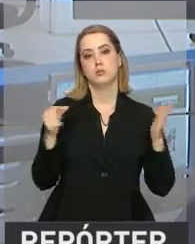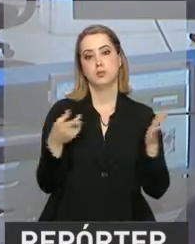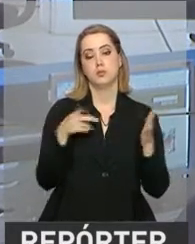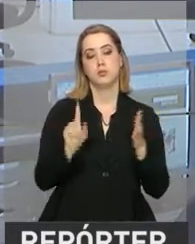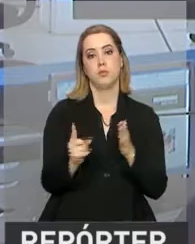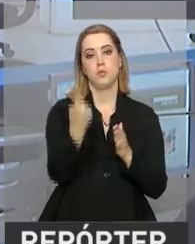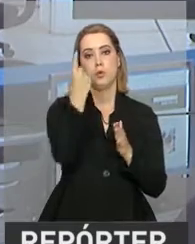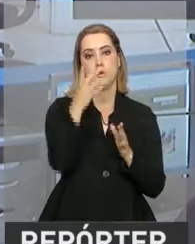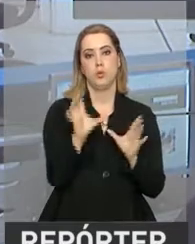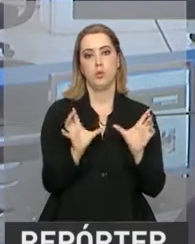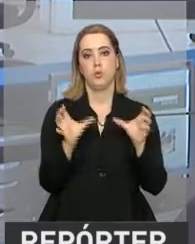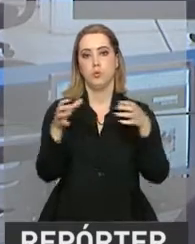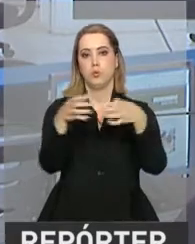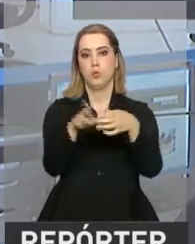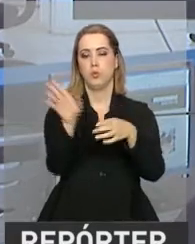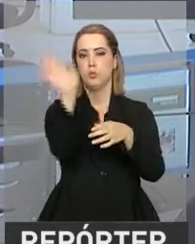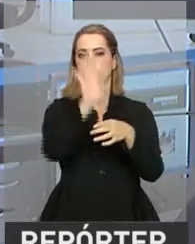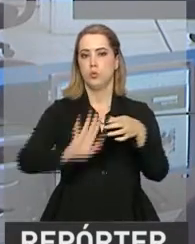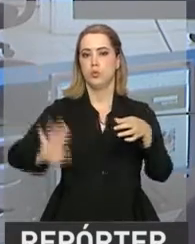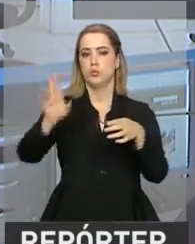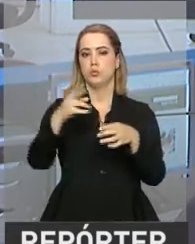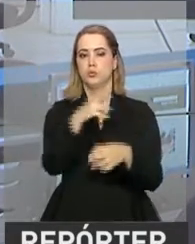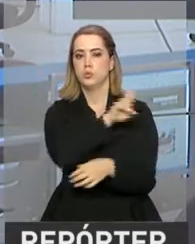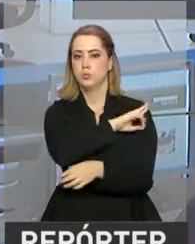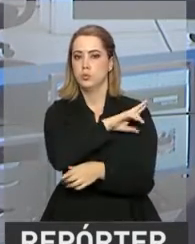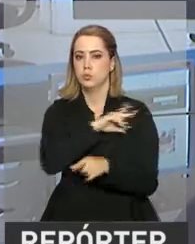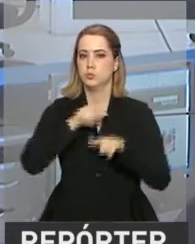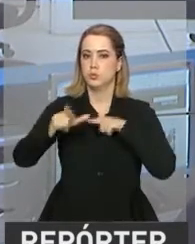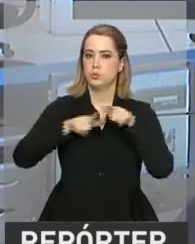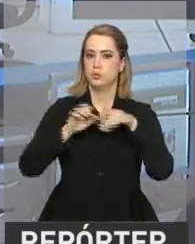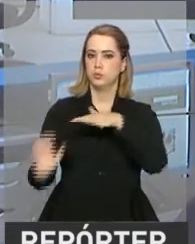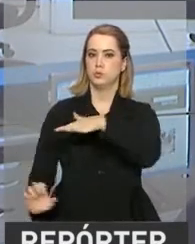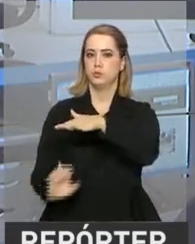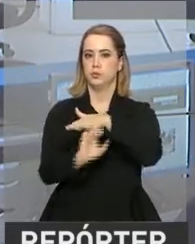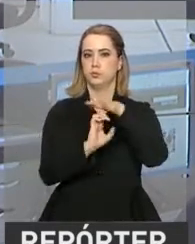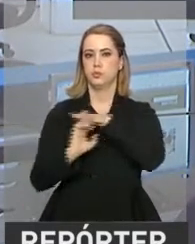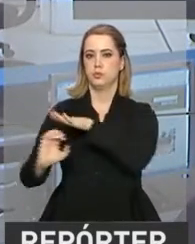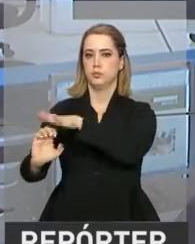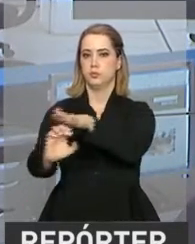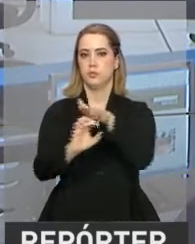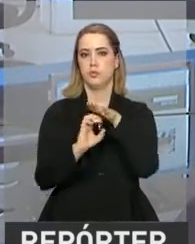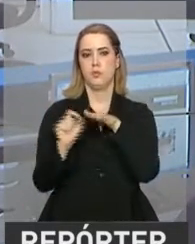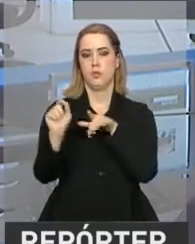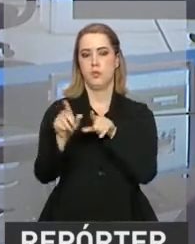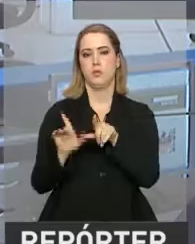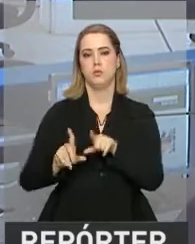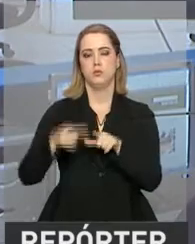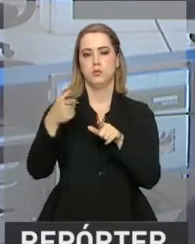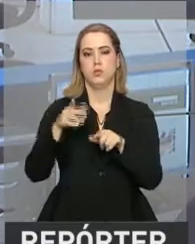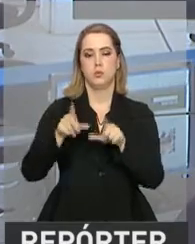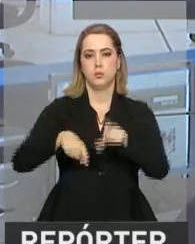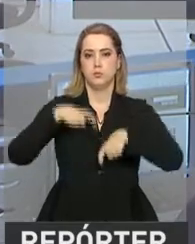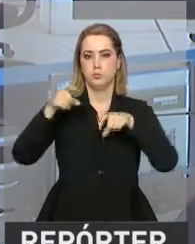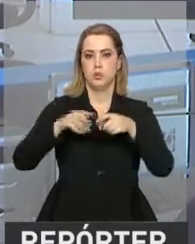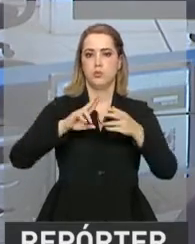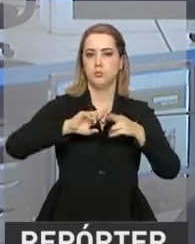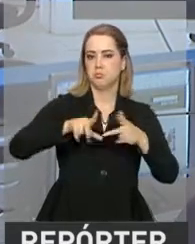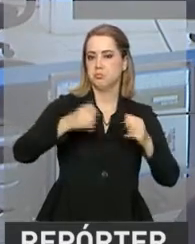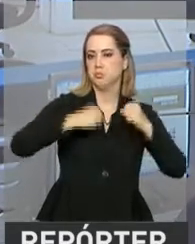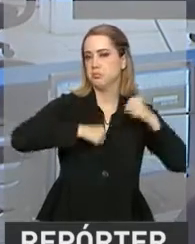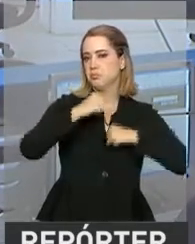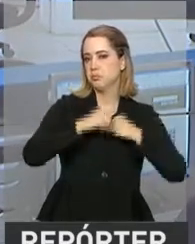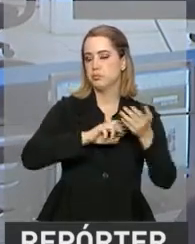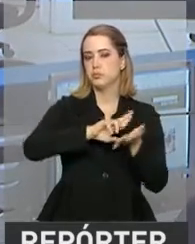um fórum nacional com representantes dos trabalhadores e de empregados dos principais setores produtivos para discutir temas que vão ajudar